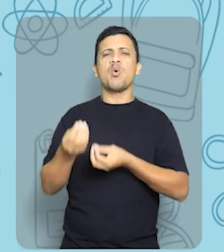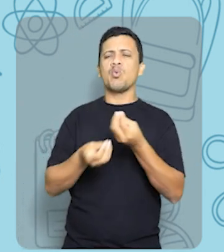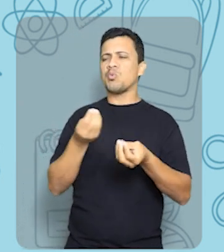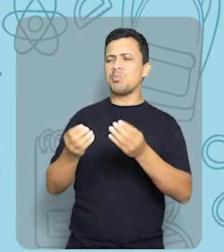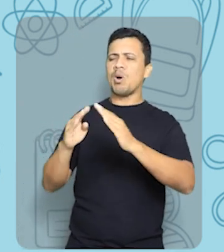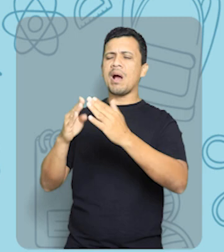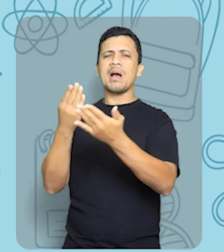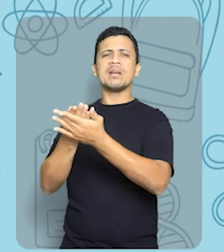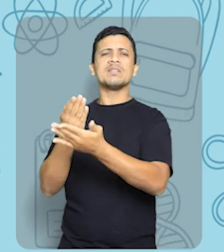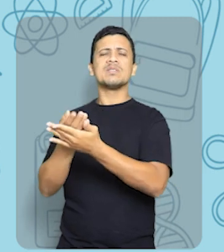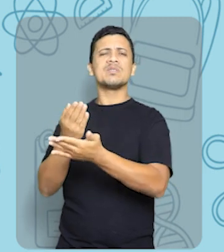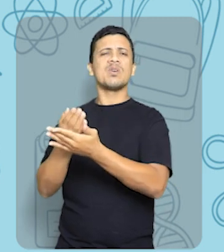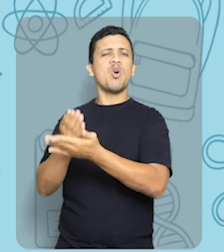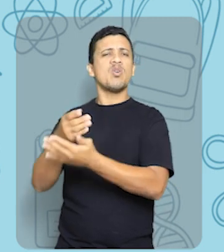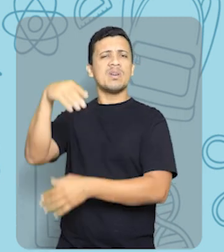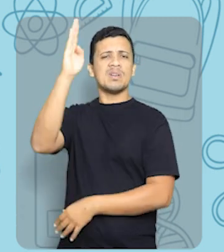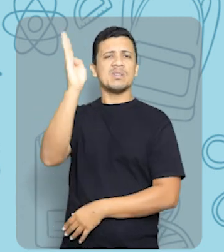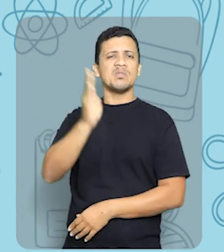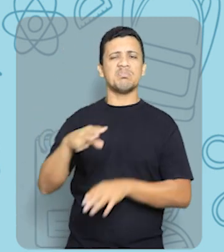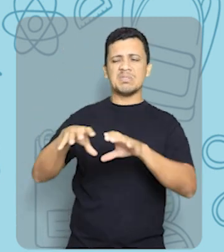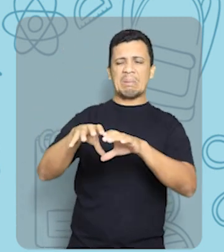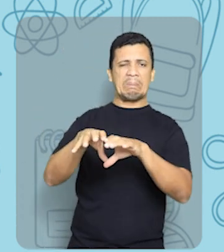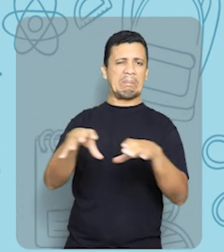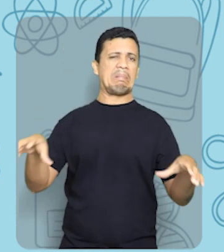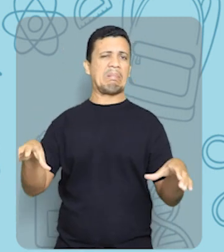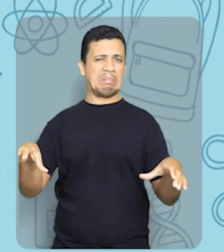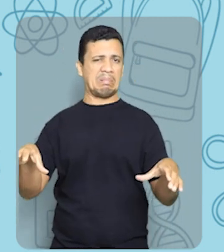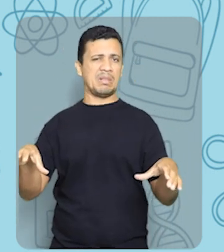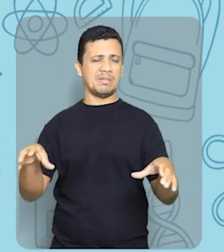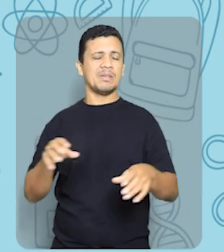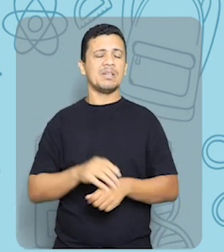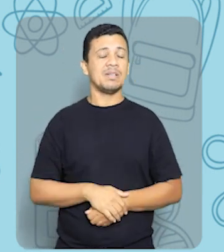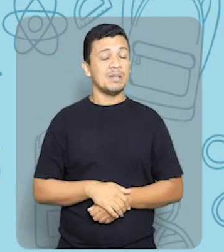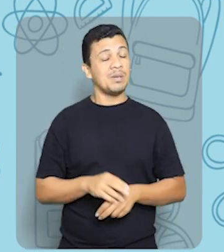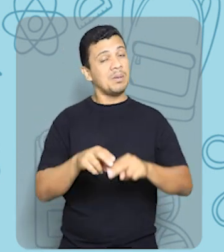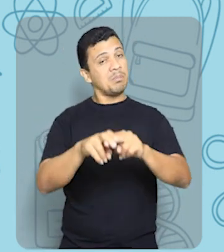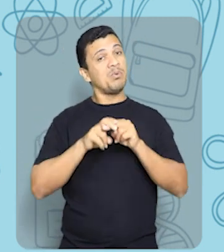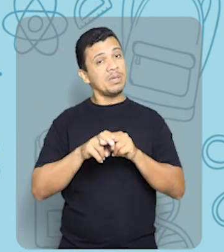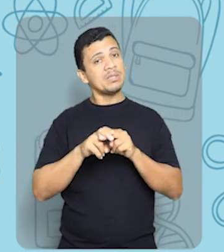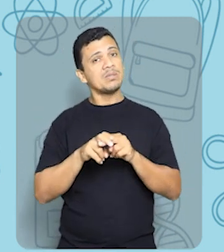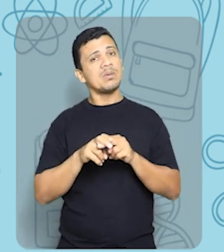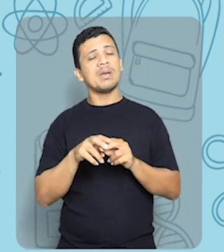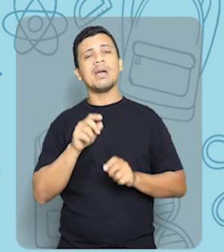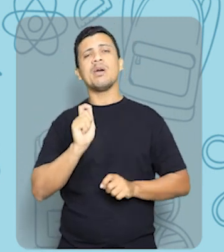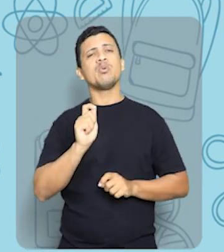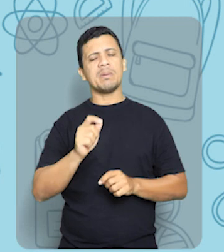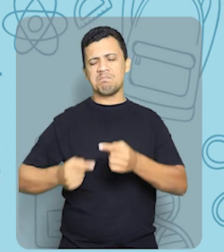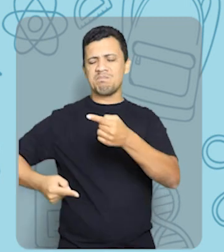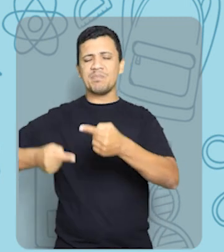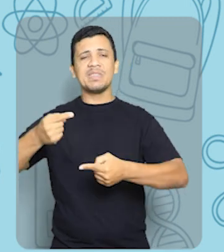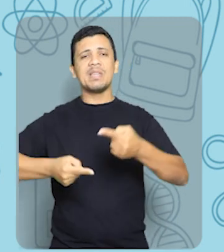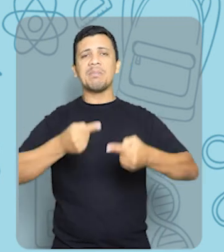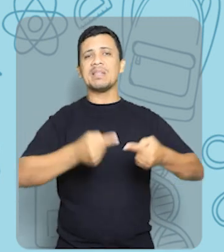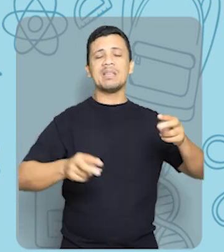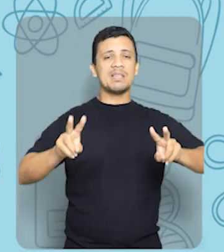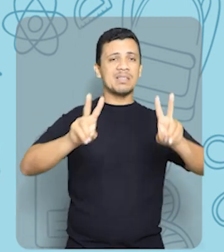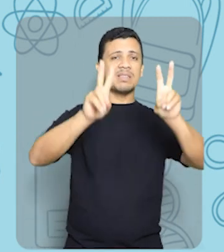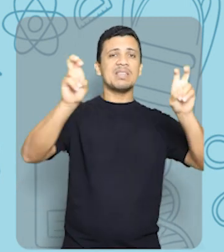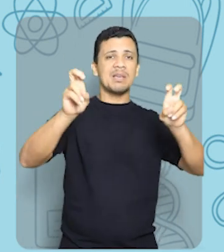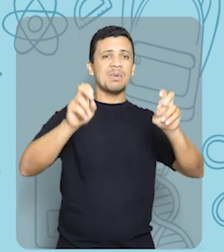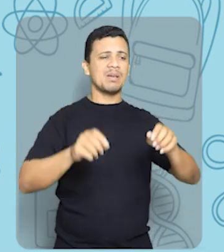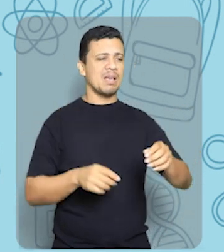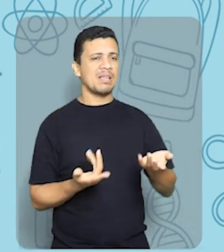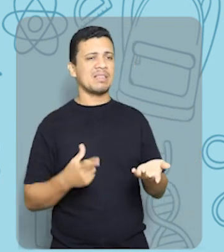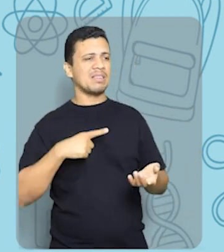escola no país ser tão excludente. E para isso, era necessário debater temas como